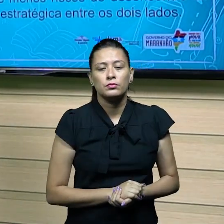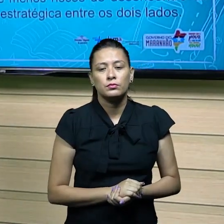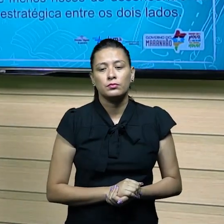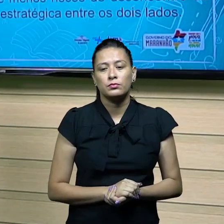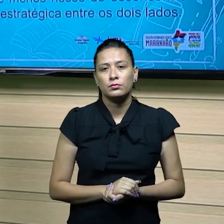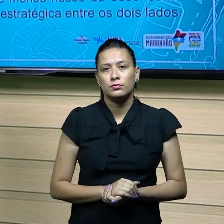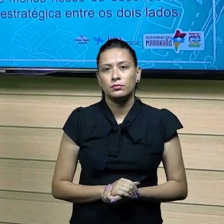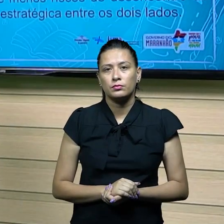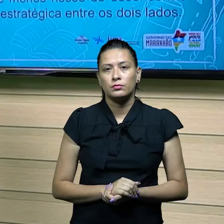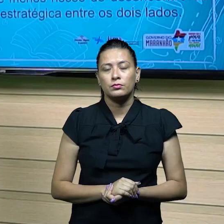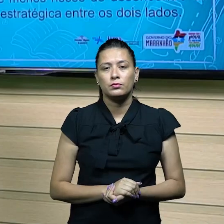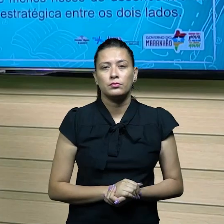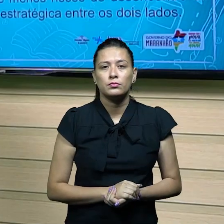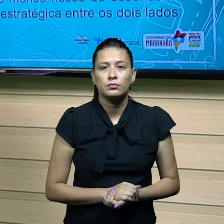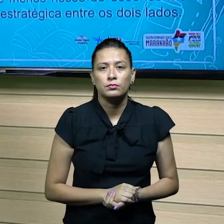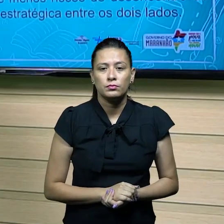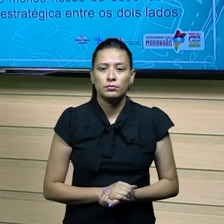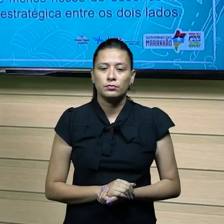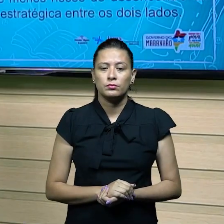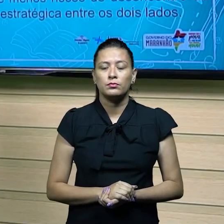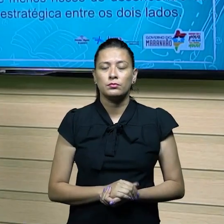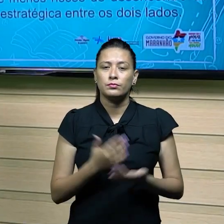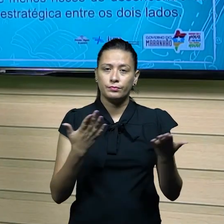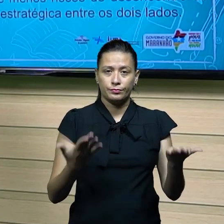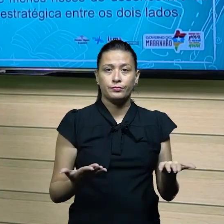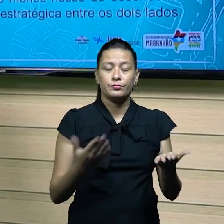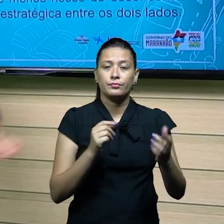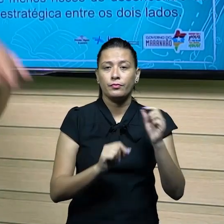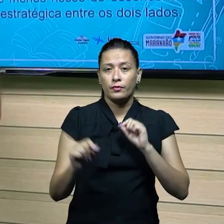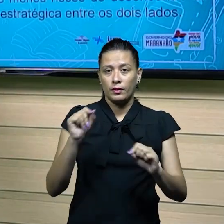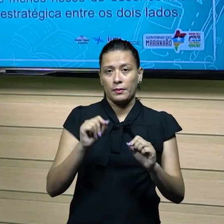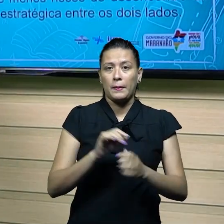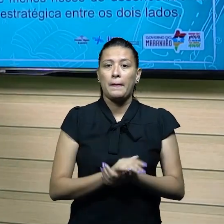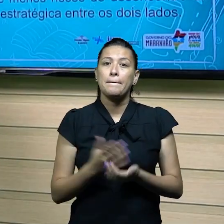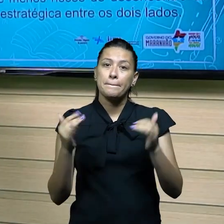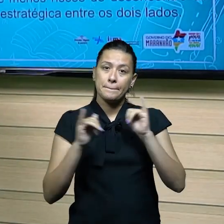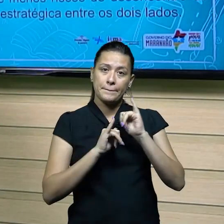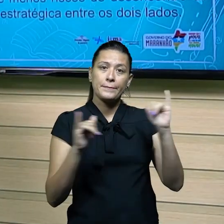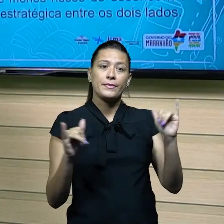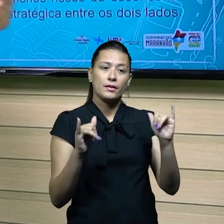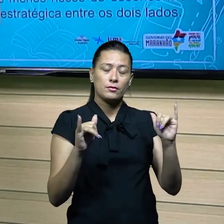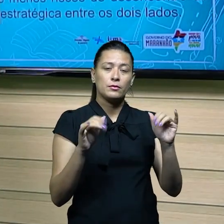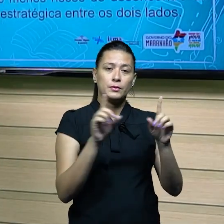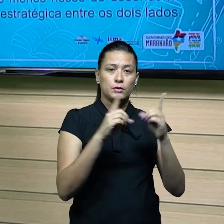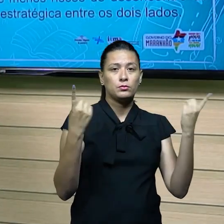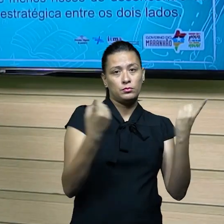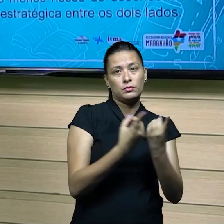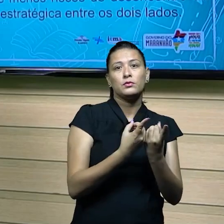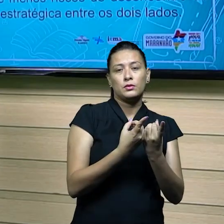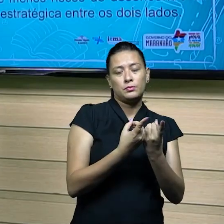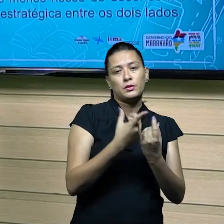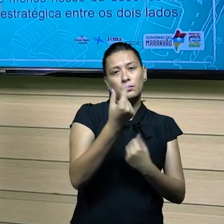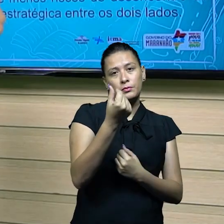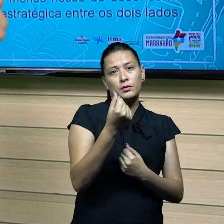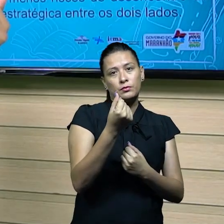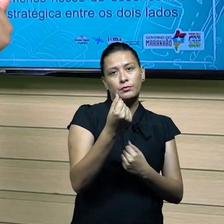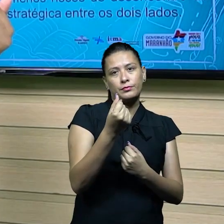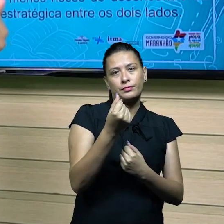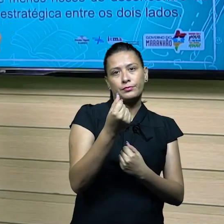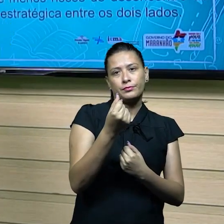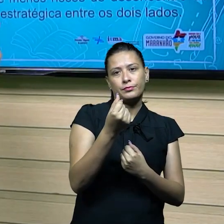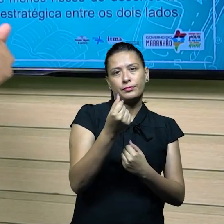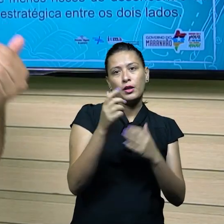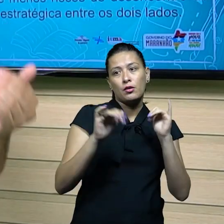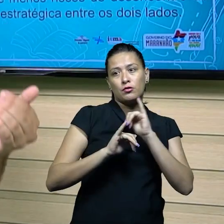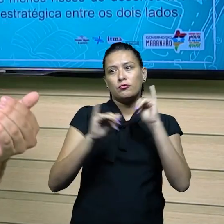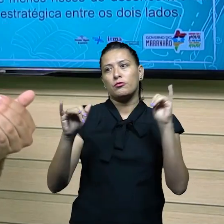tá? Onde ele funciona, o quê? Que uma informação sai do departamento financeiro para a diretoria de maneira direta, e uma decisão que venha da